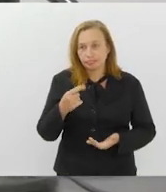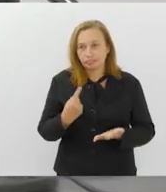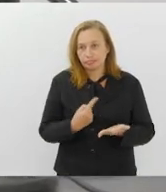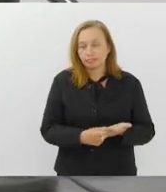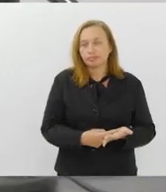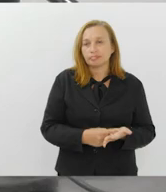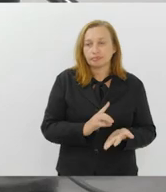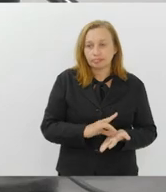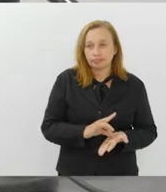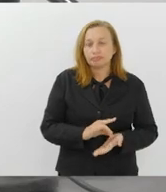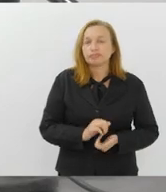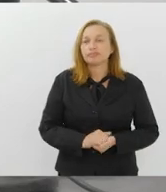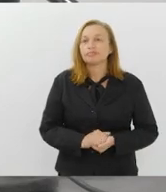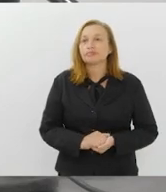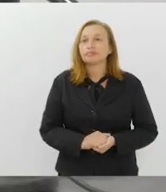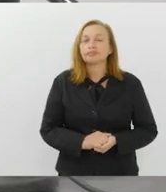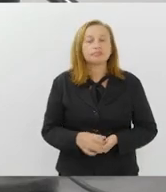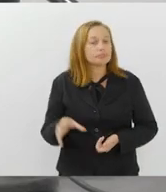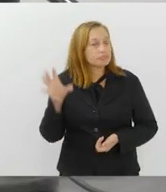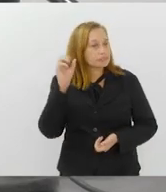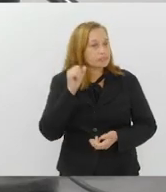verdade. A gente ouviu de várias mães